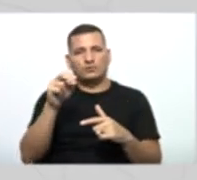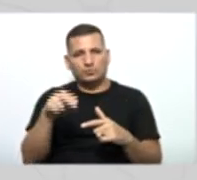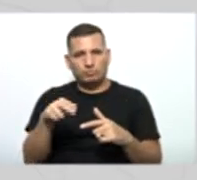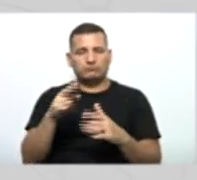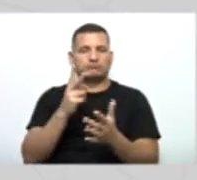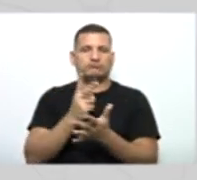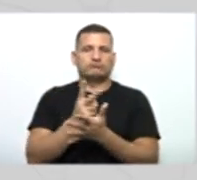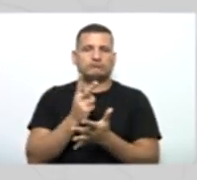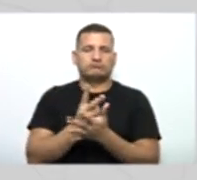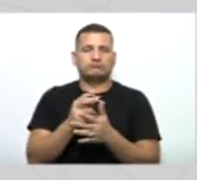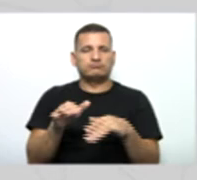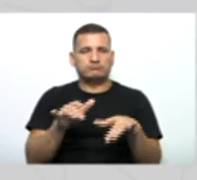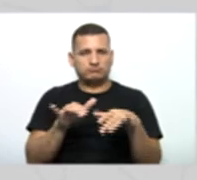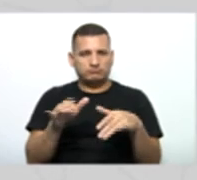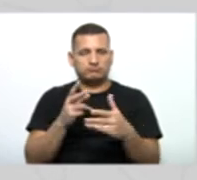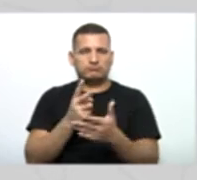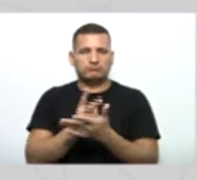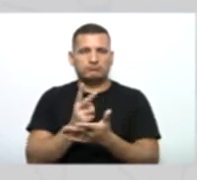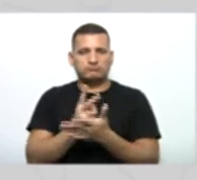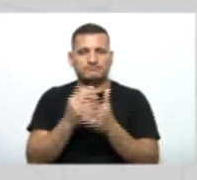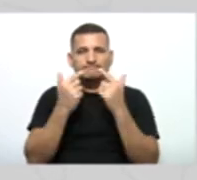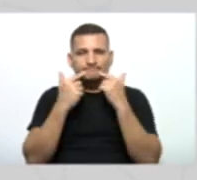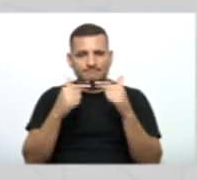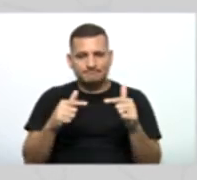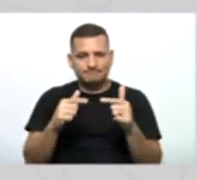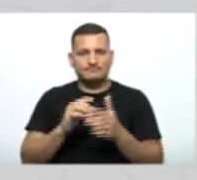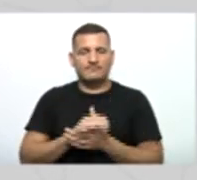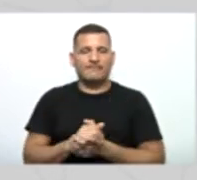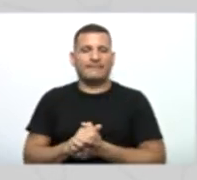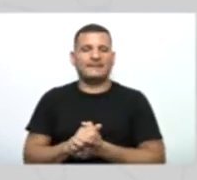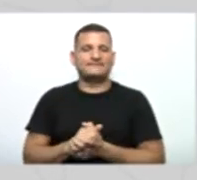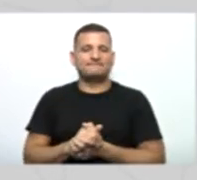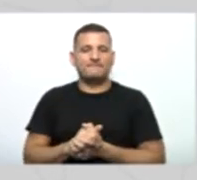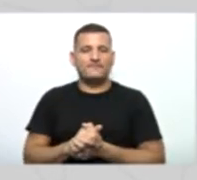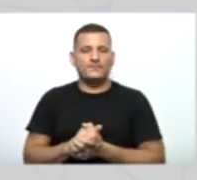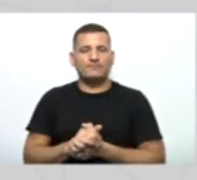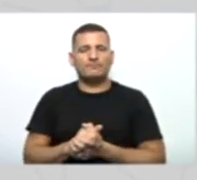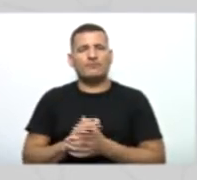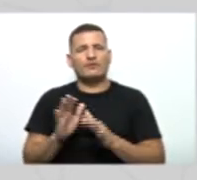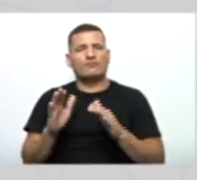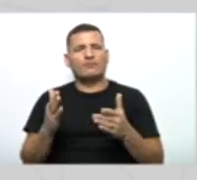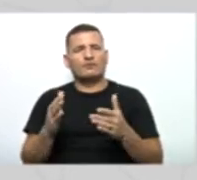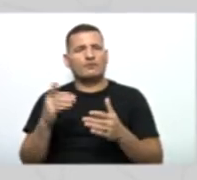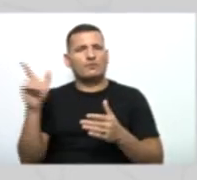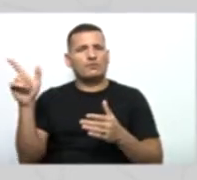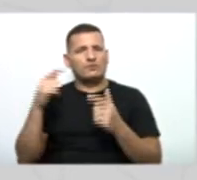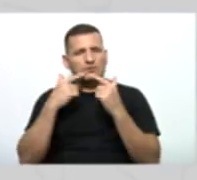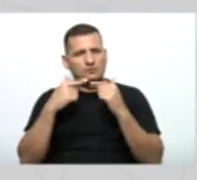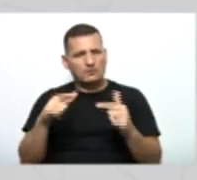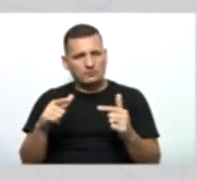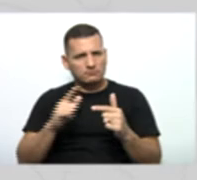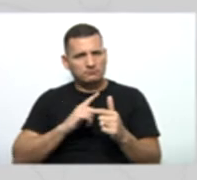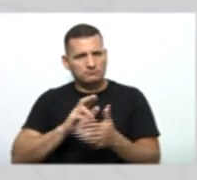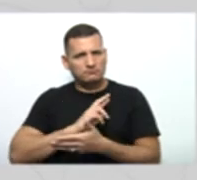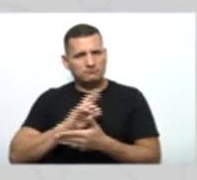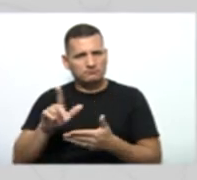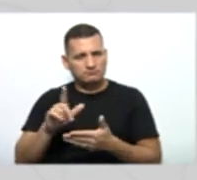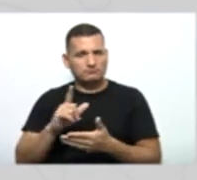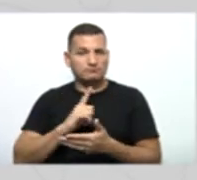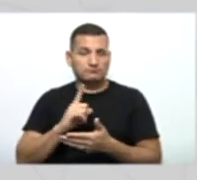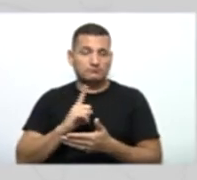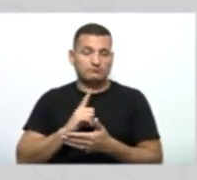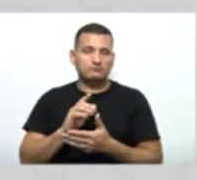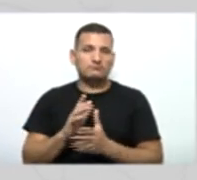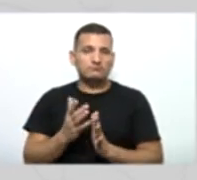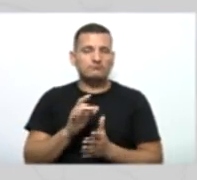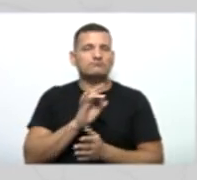linguagem de programação que nós estamos utilizando, que no caso é Python. Ah, professor, mas em outra linguagem é feito de outra forma. Exatamente.